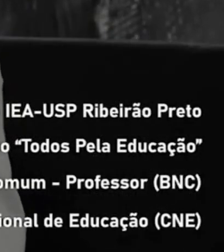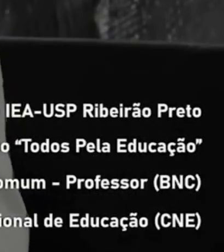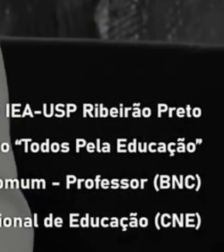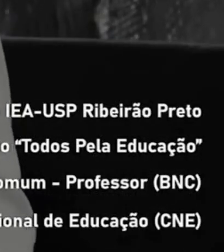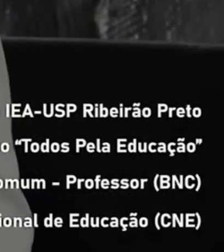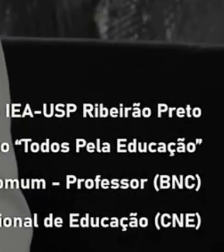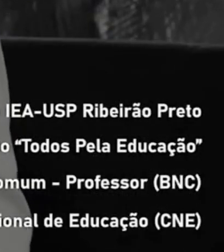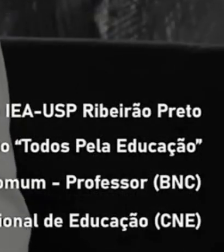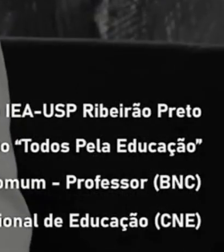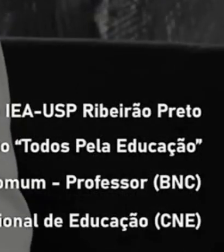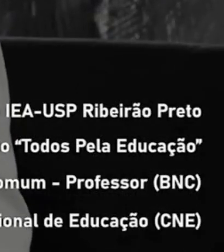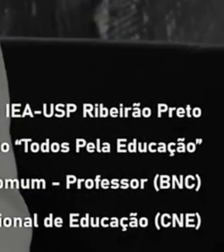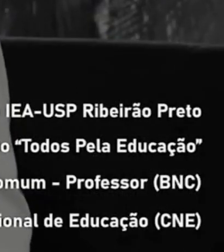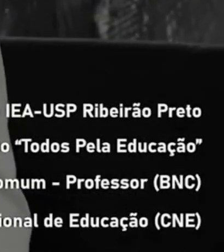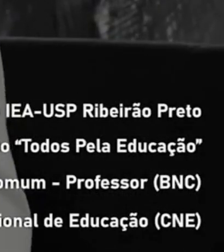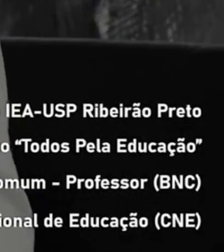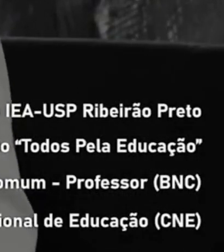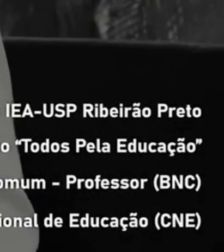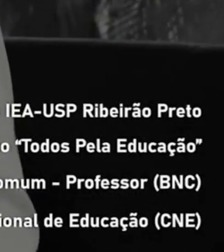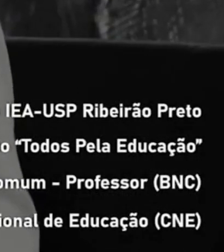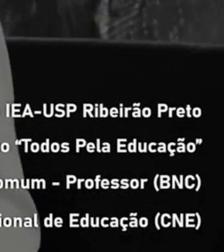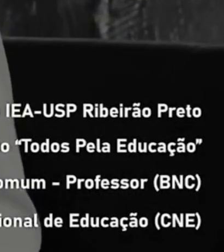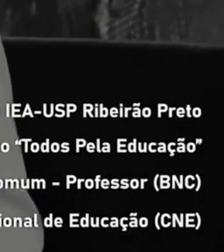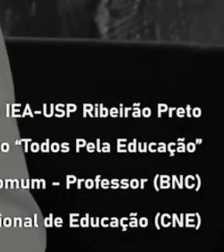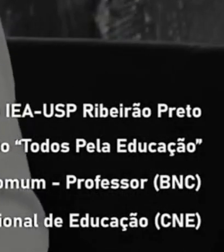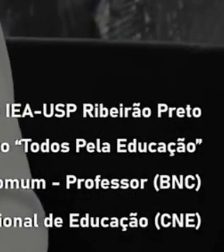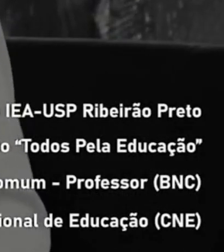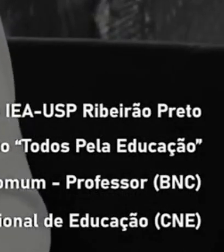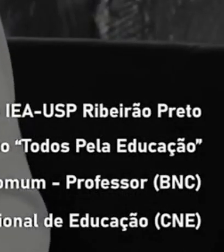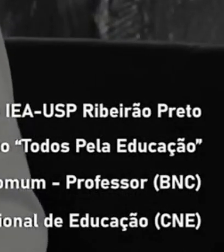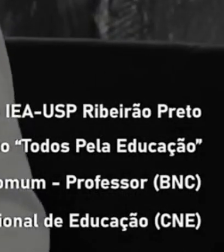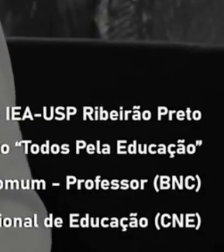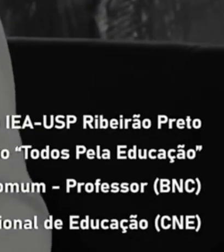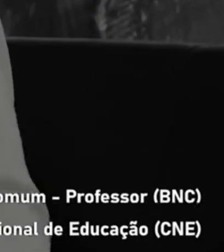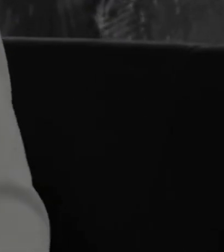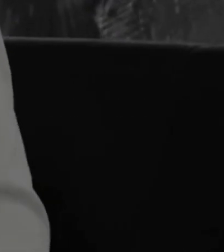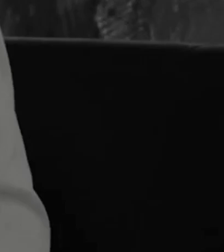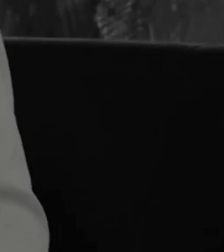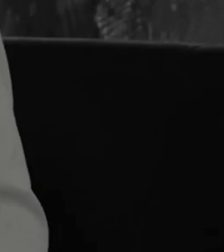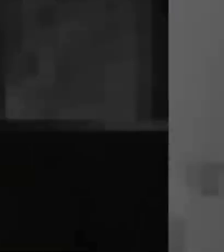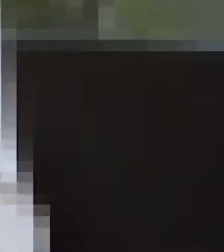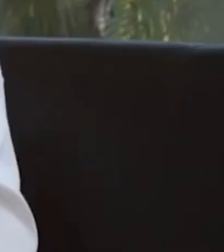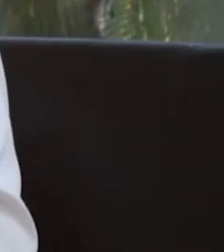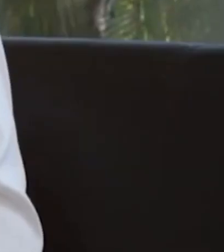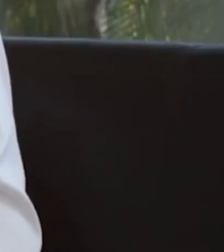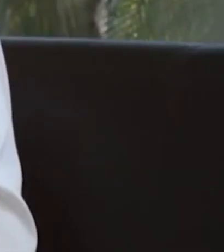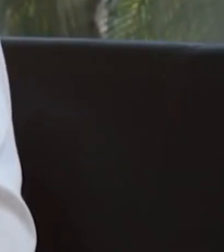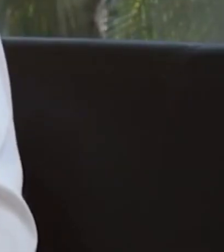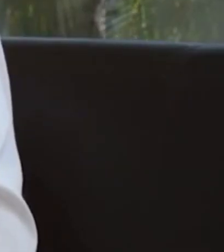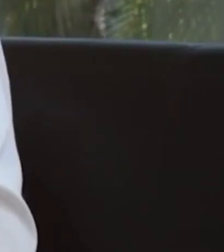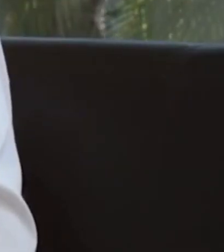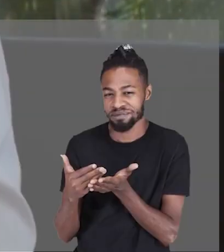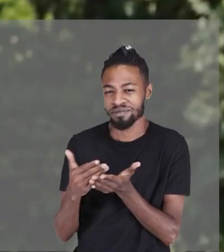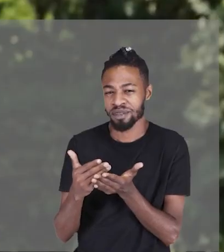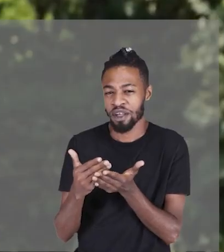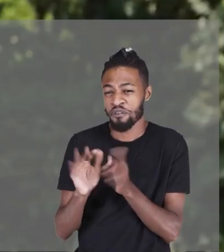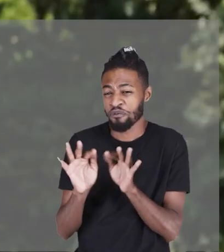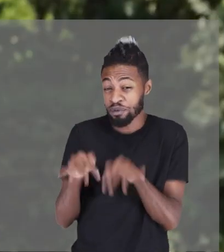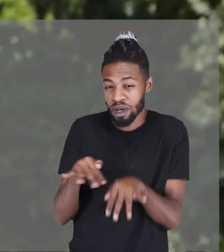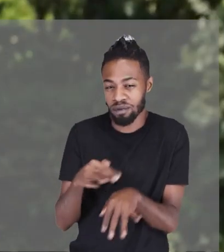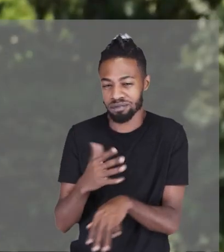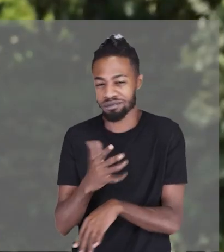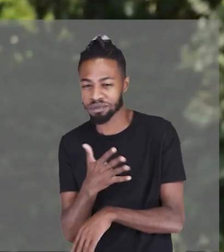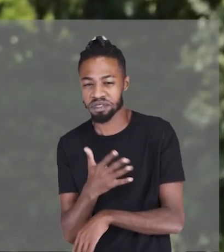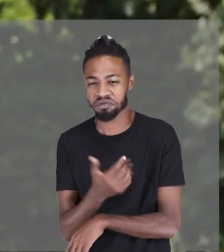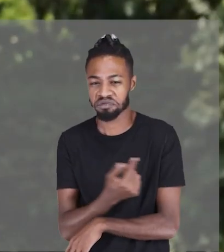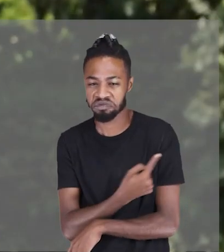Os déficits de aprendizagens começam exatamente nos anos finais do ensino fundamental. Um outro